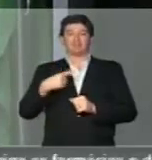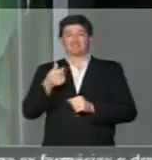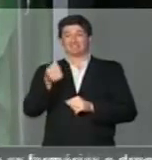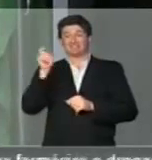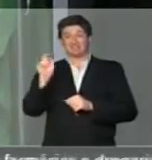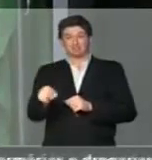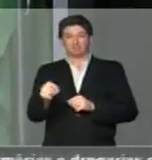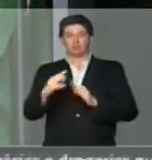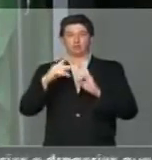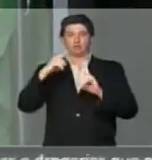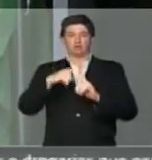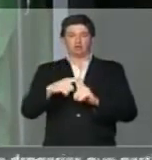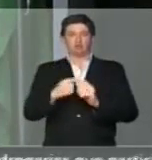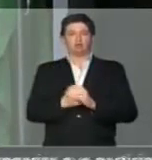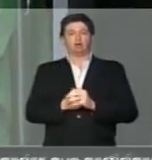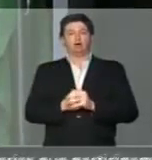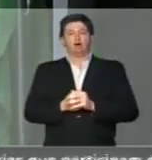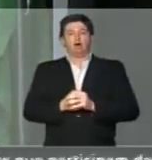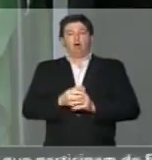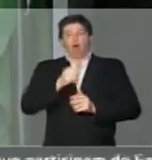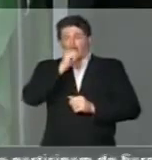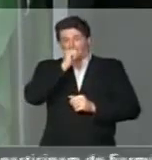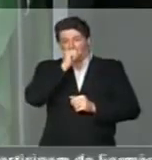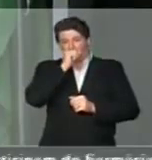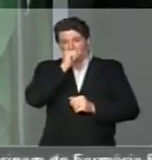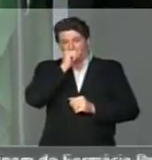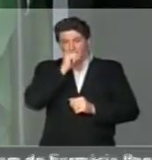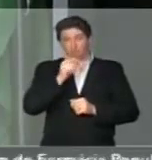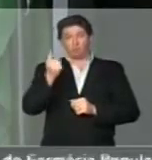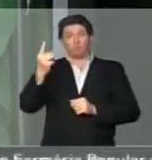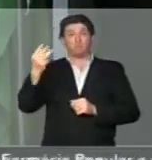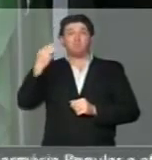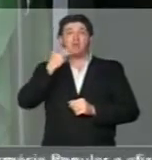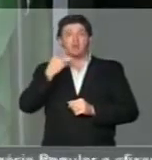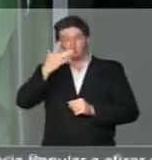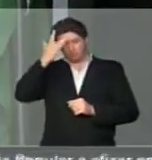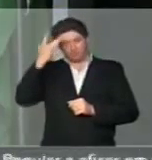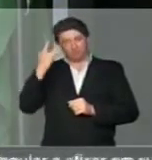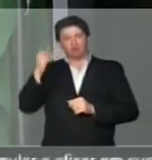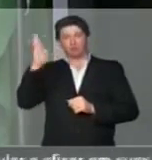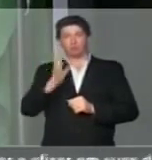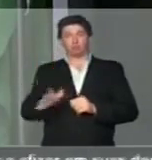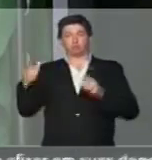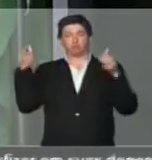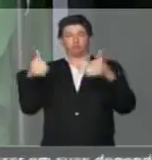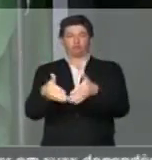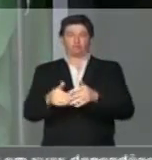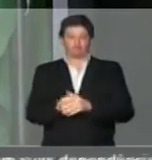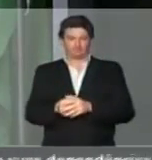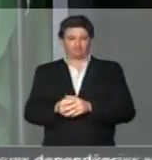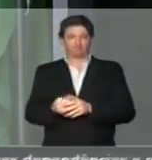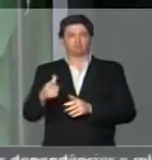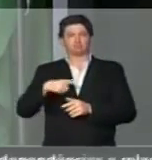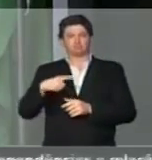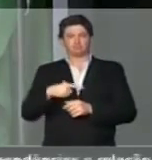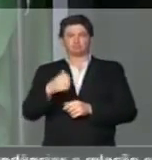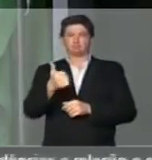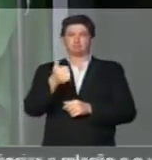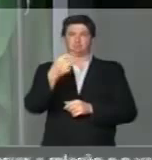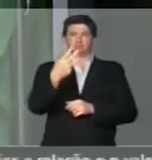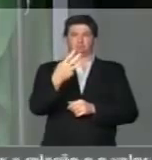igrejas e também mais de 1 milhão de membros. A Igreja Maranata, presidente, ela está em mais de